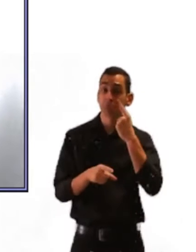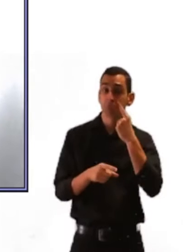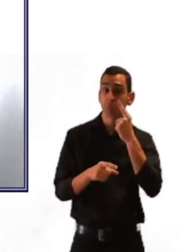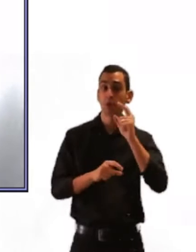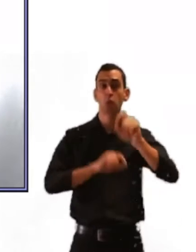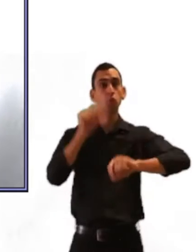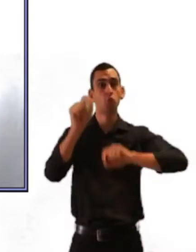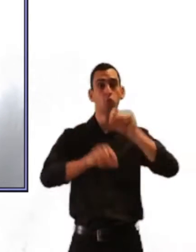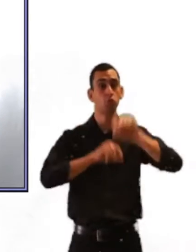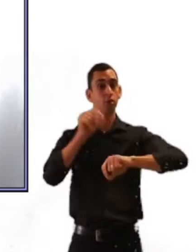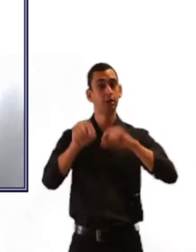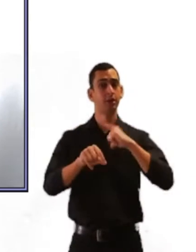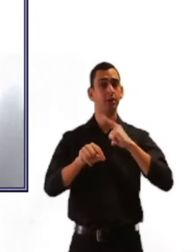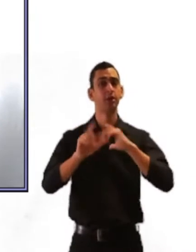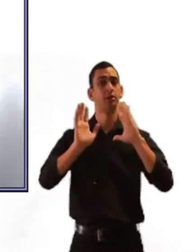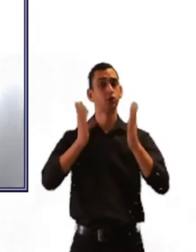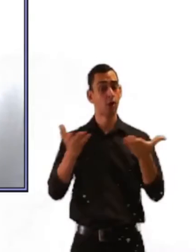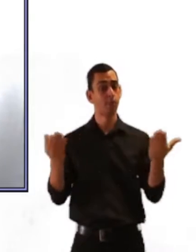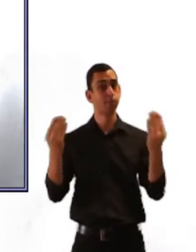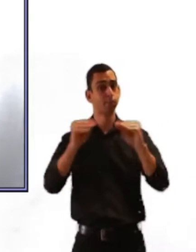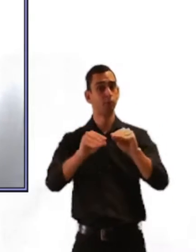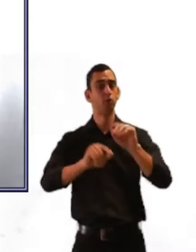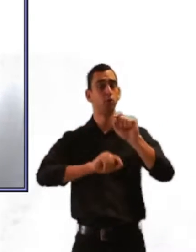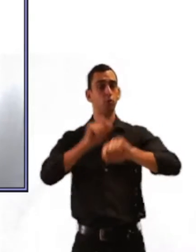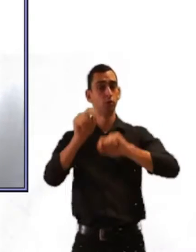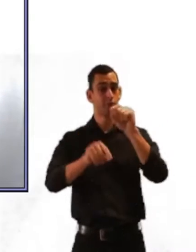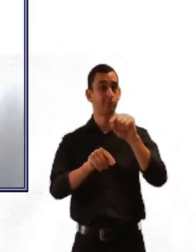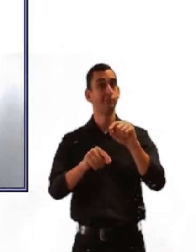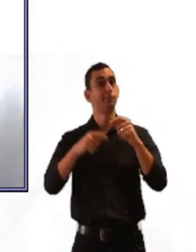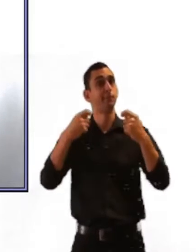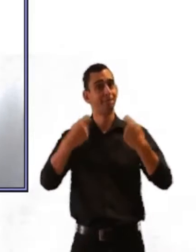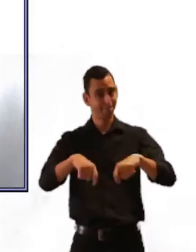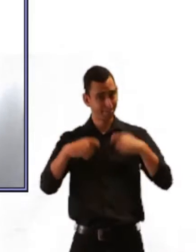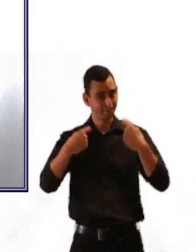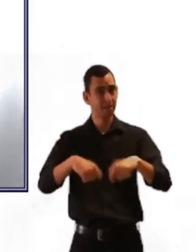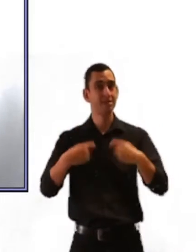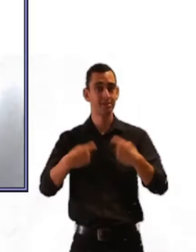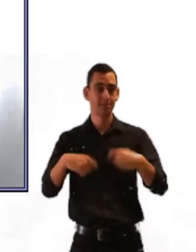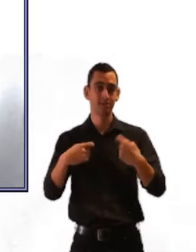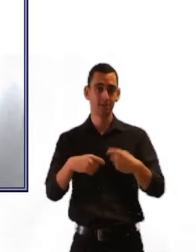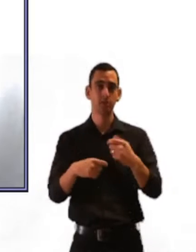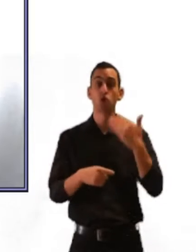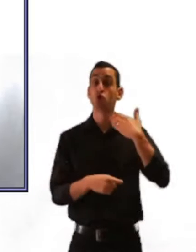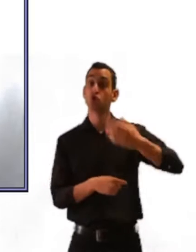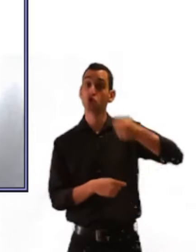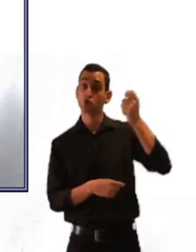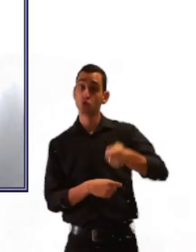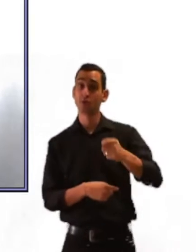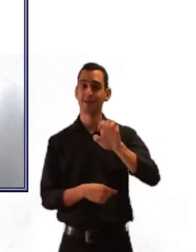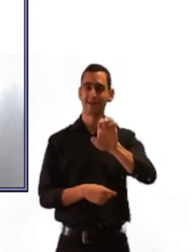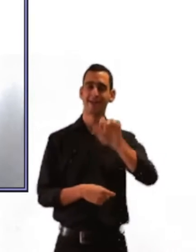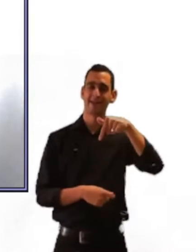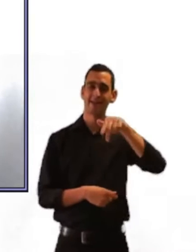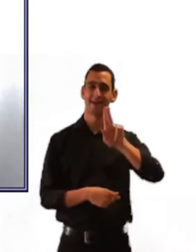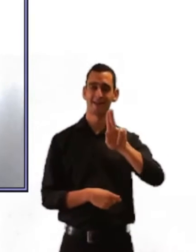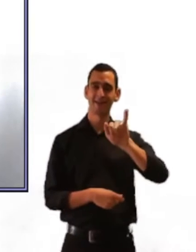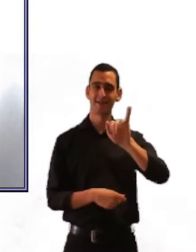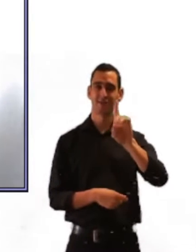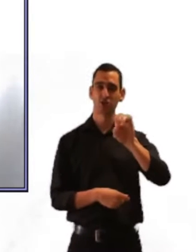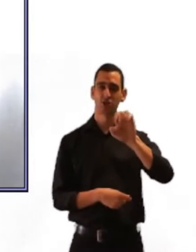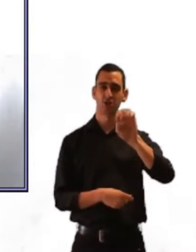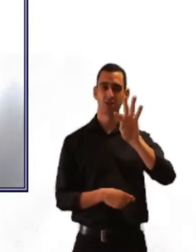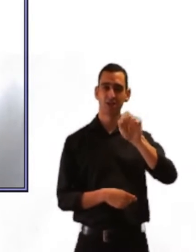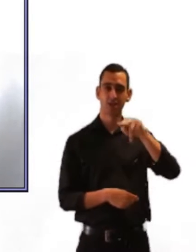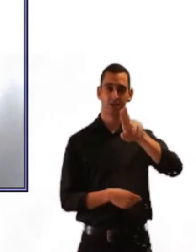idealmente, e isso é salutar, que o juiz seja equidistante das partes, que o juiz haja com equilíbrio, que